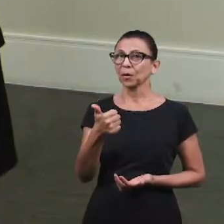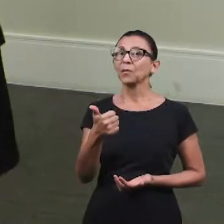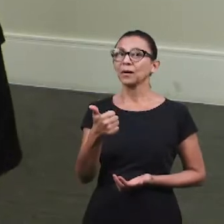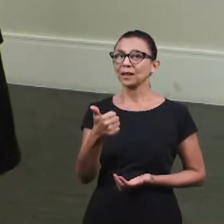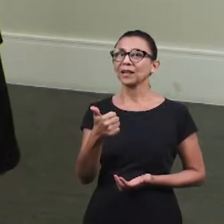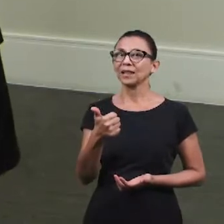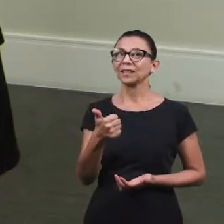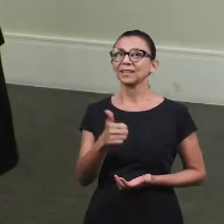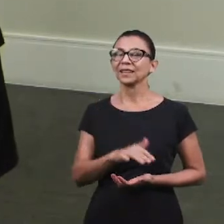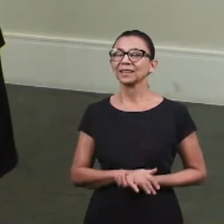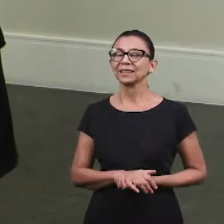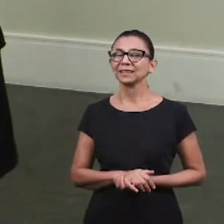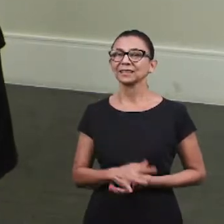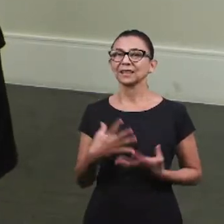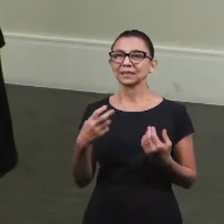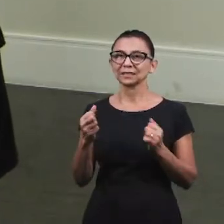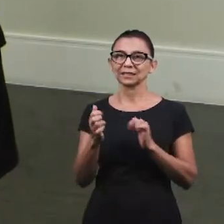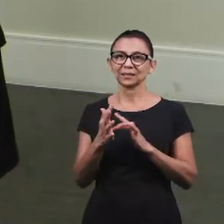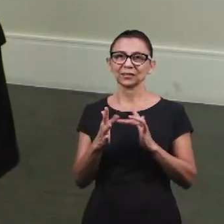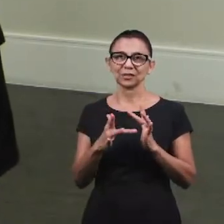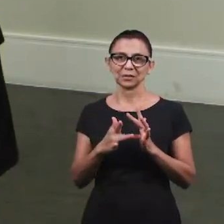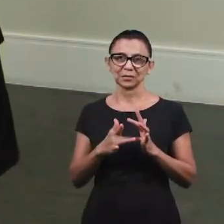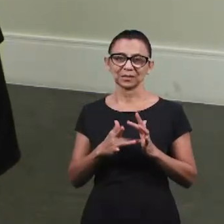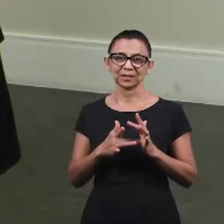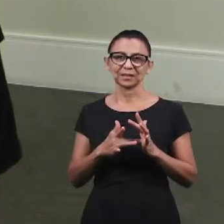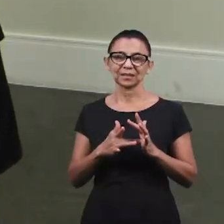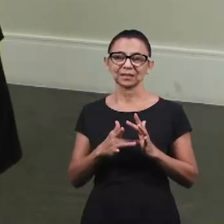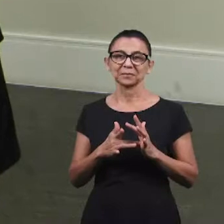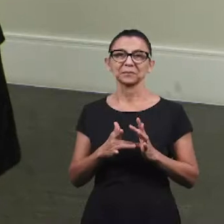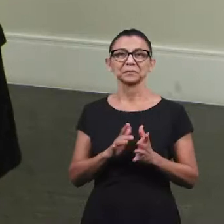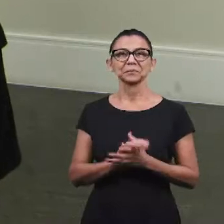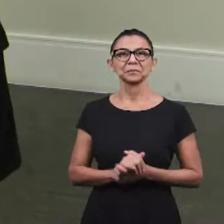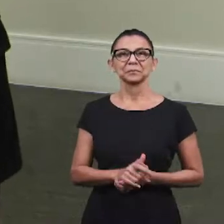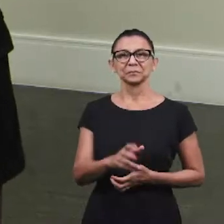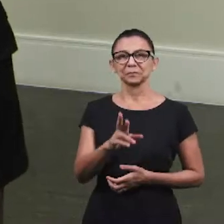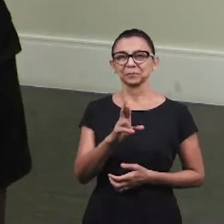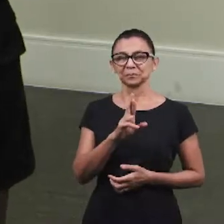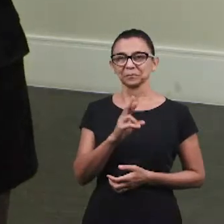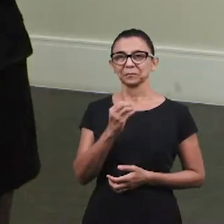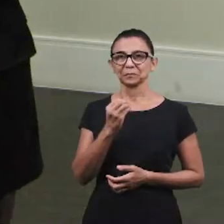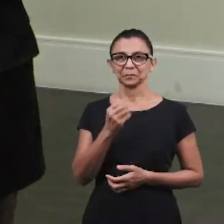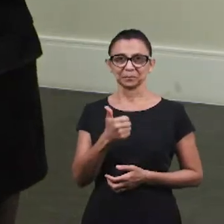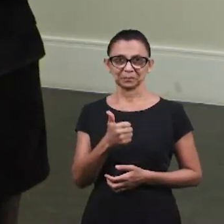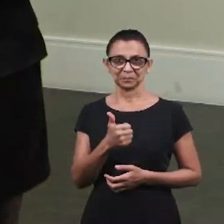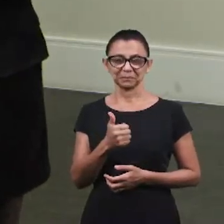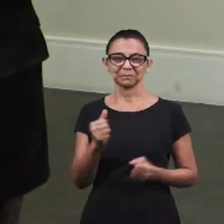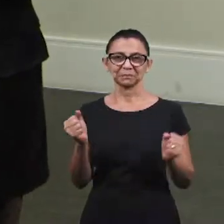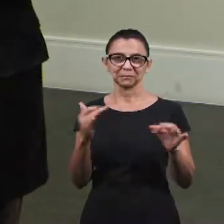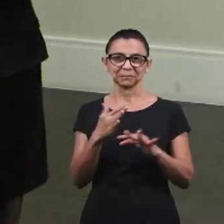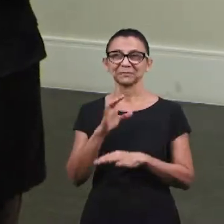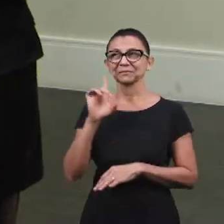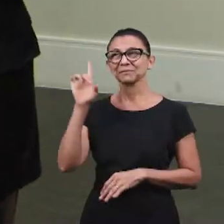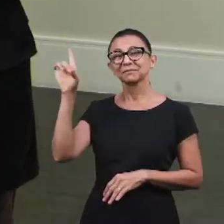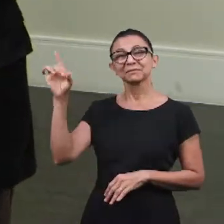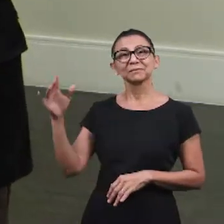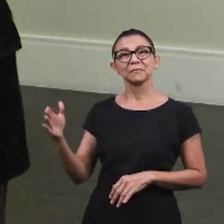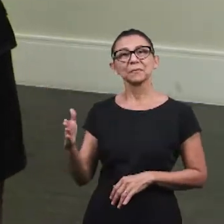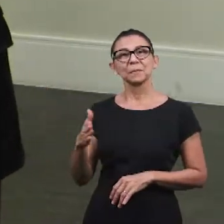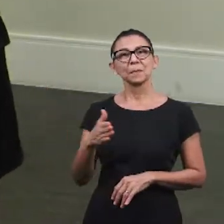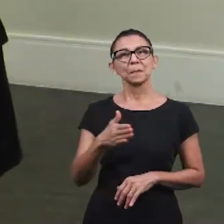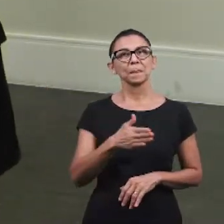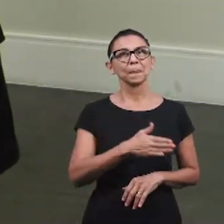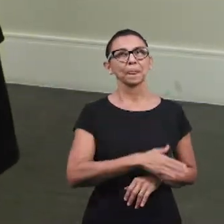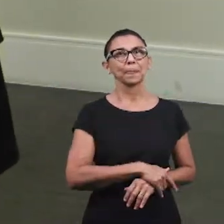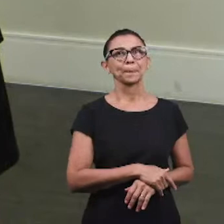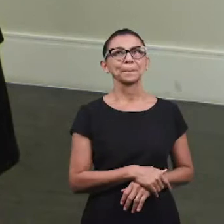nós achamos esse tesouro. Muito boa a sua resposta. Obrigado pela sua participação. Glória a Deus. Agora, irmãos,